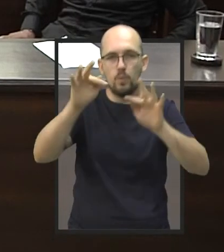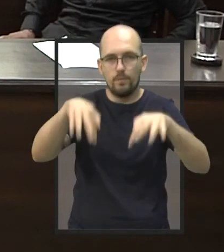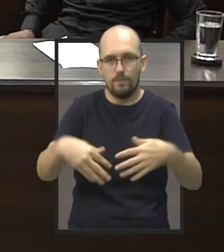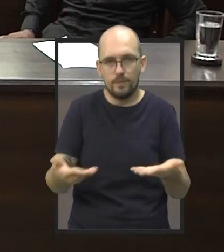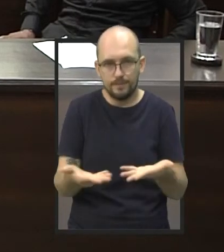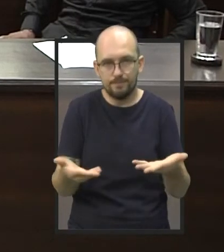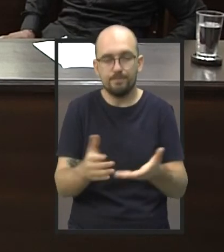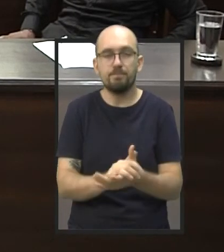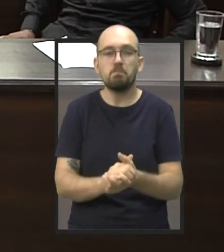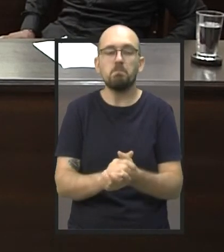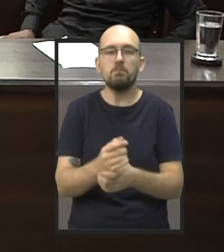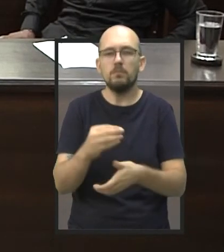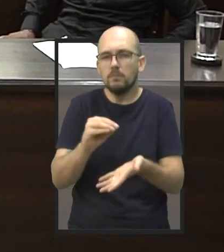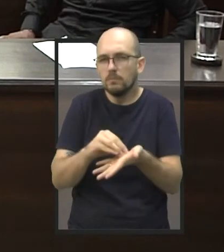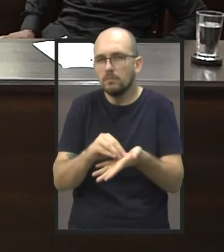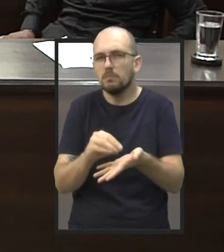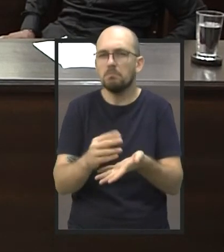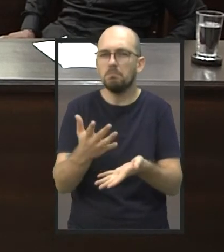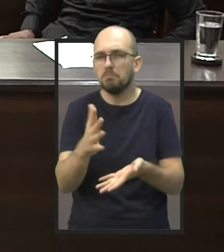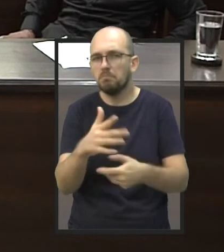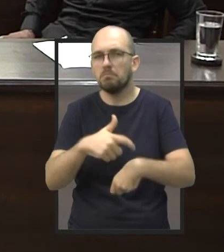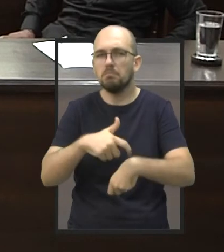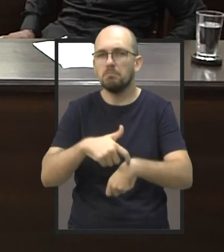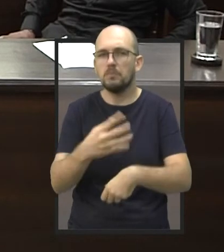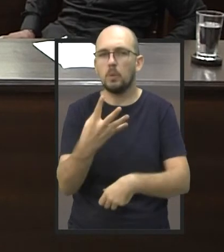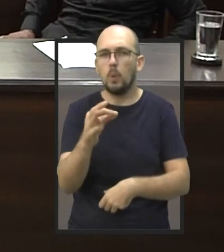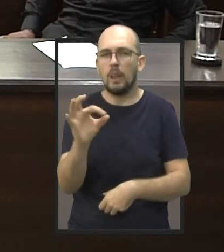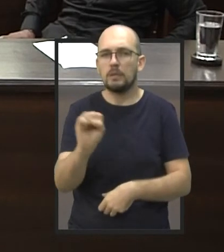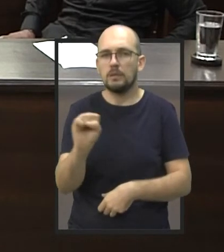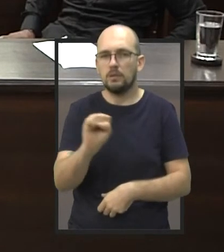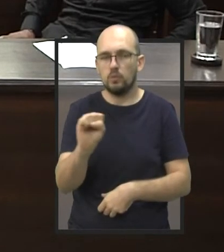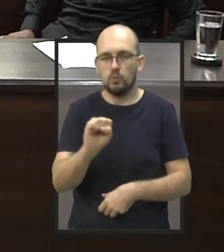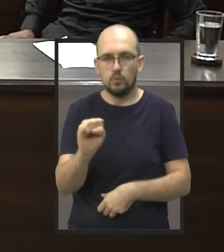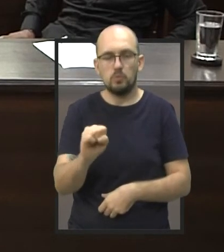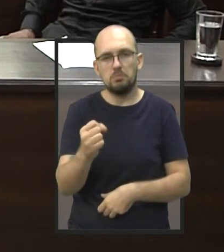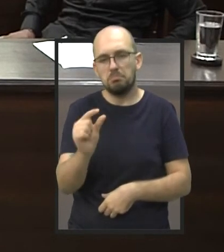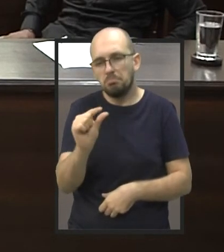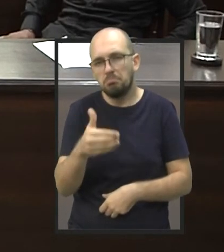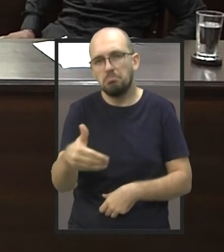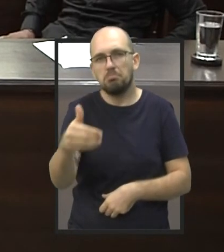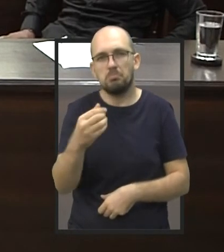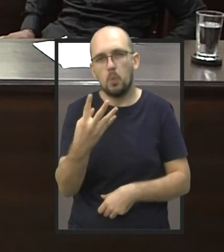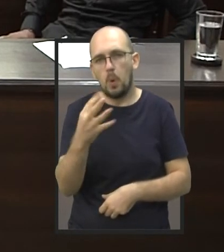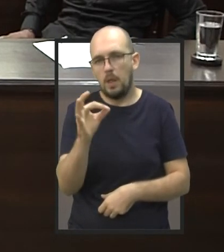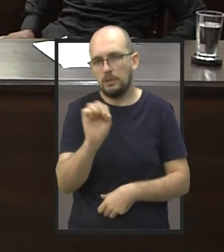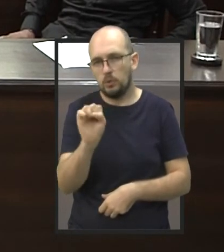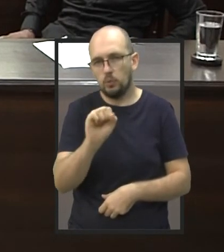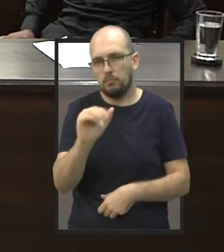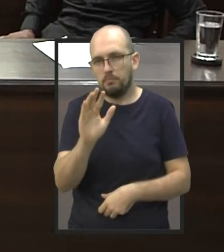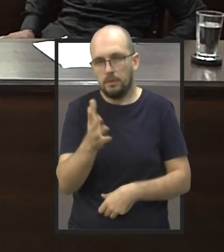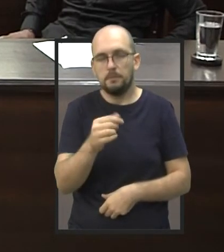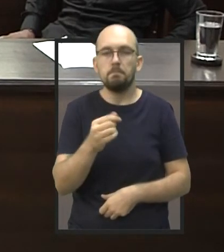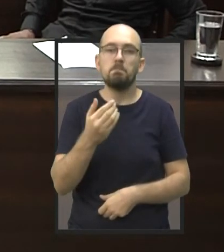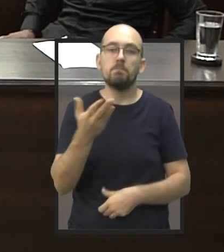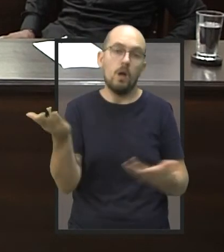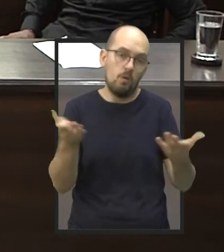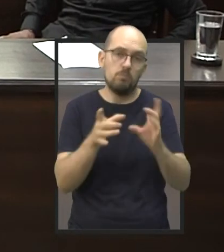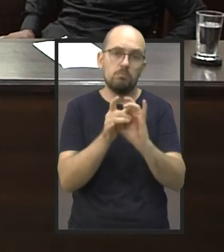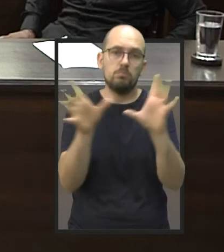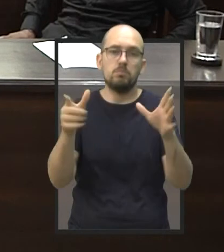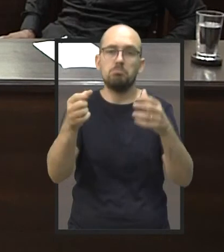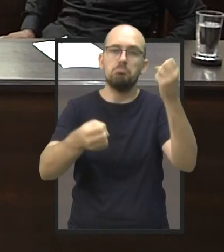aí, faltam aí cerca de 40 segundos, pouco mais de 40 segundos. Eu quero abrir espaço agora